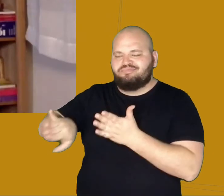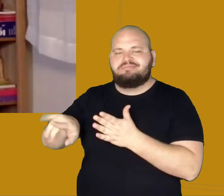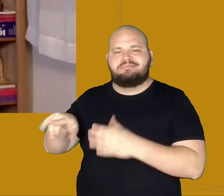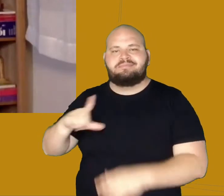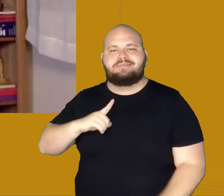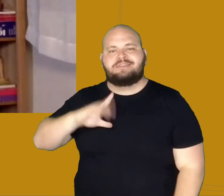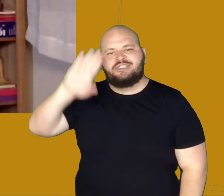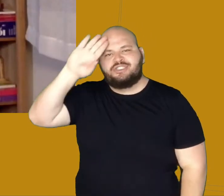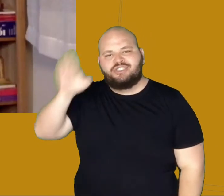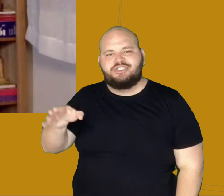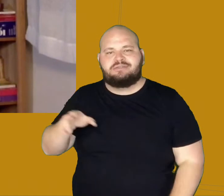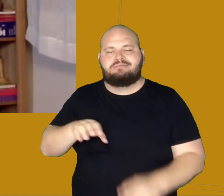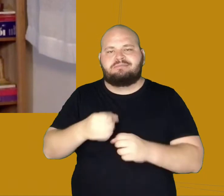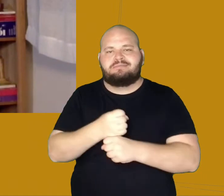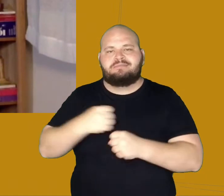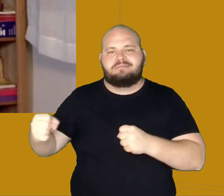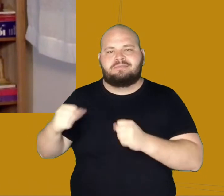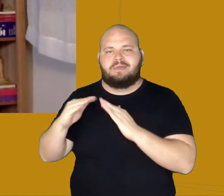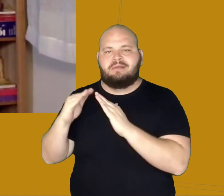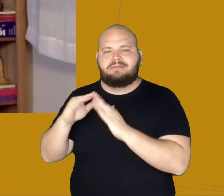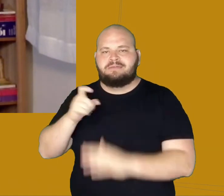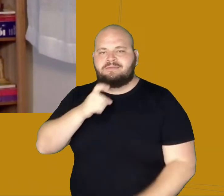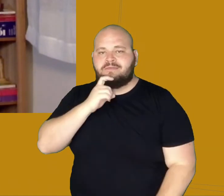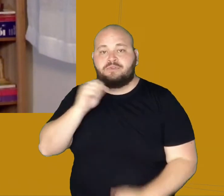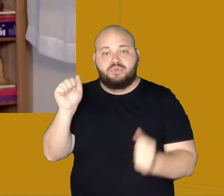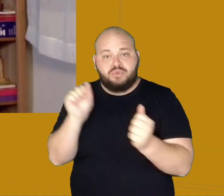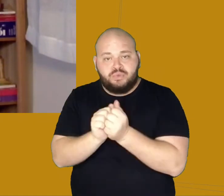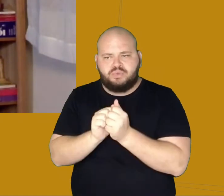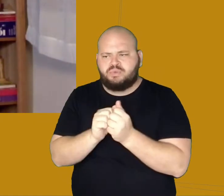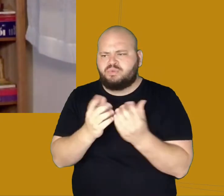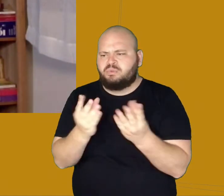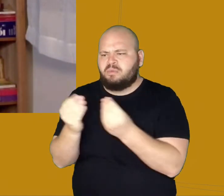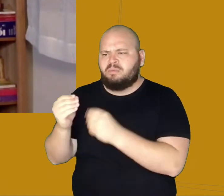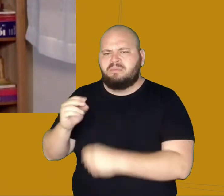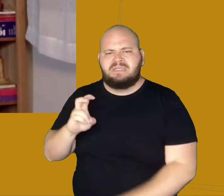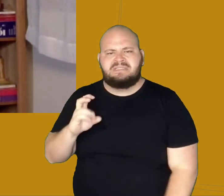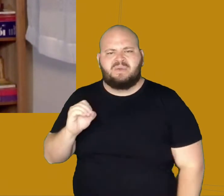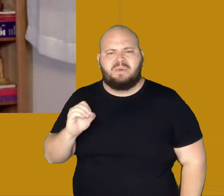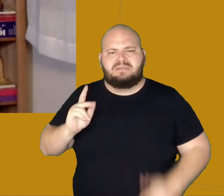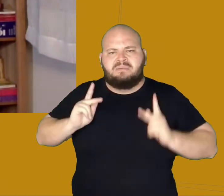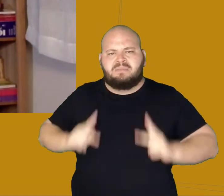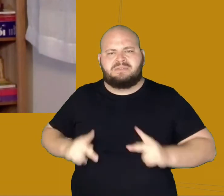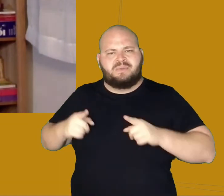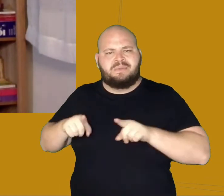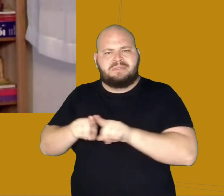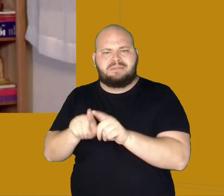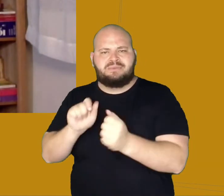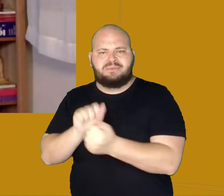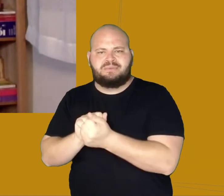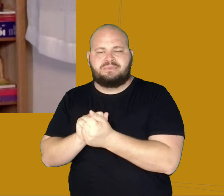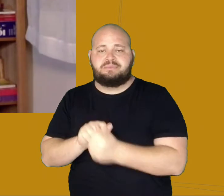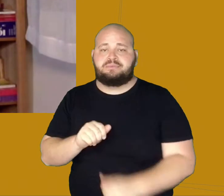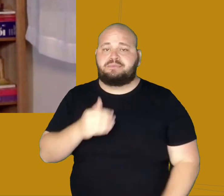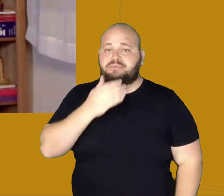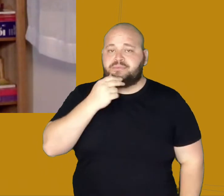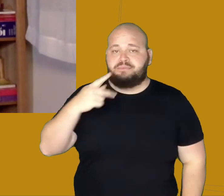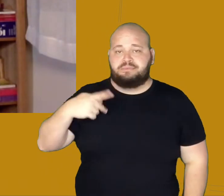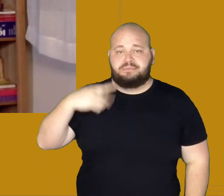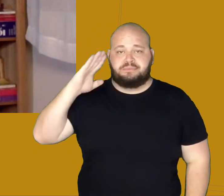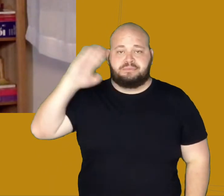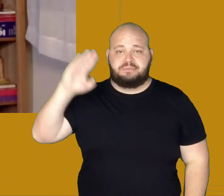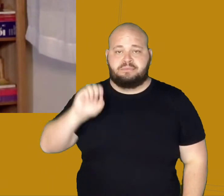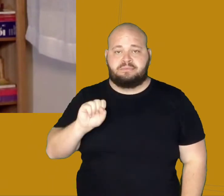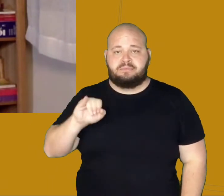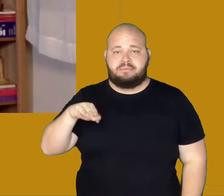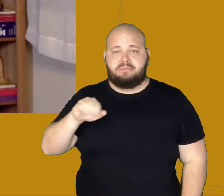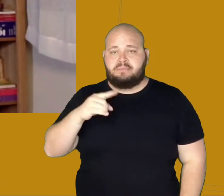O Porfírio é imediatamente recolhido na Casa Verde, junto com cerca de 50 de seus aliados. Bacamarte, com tudo